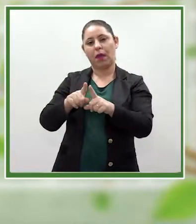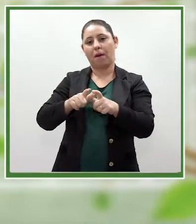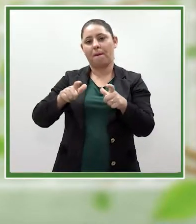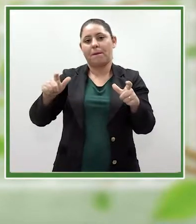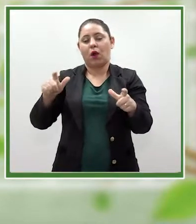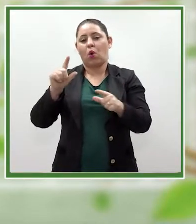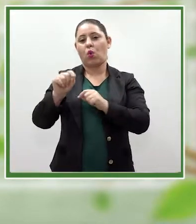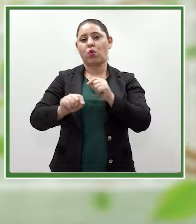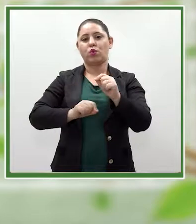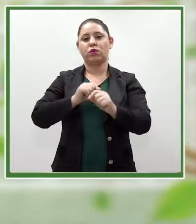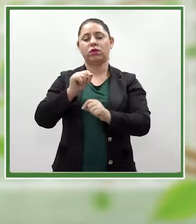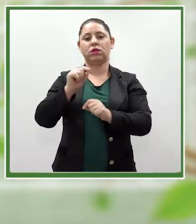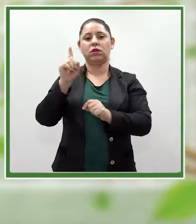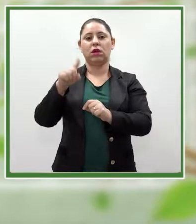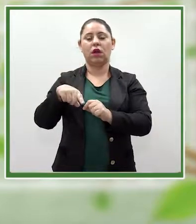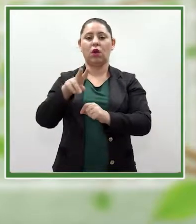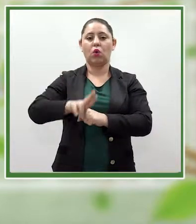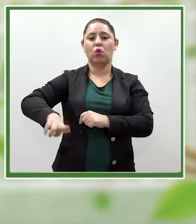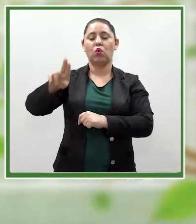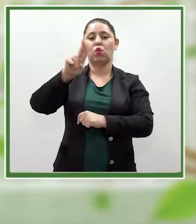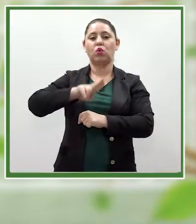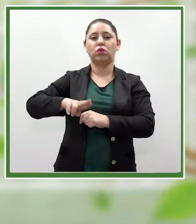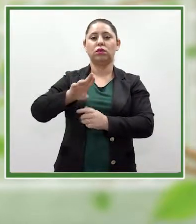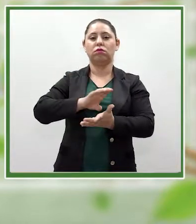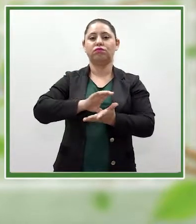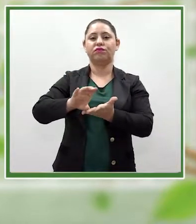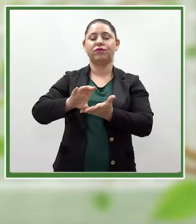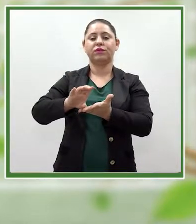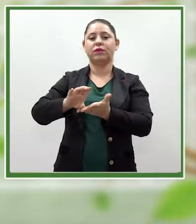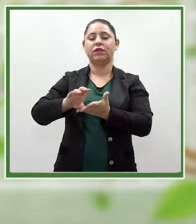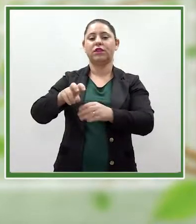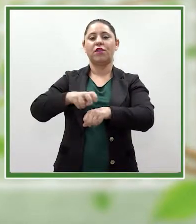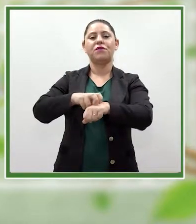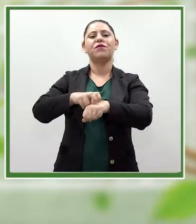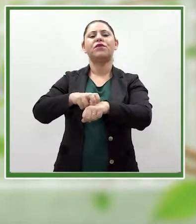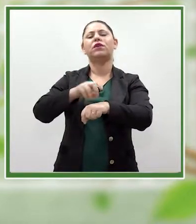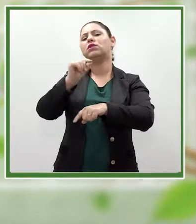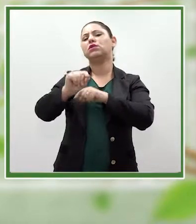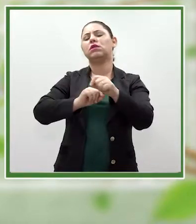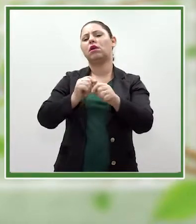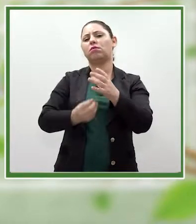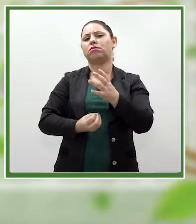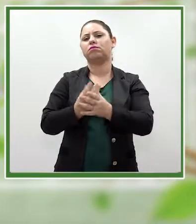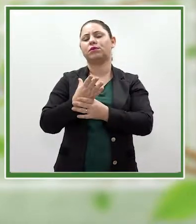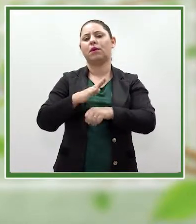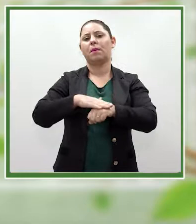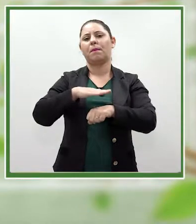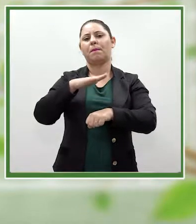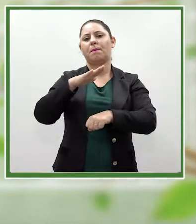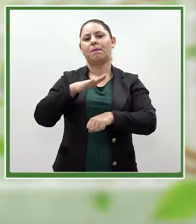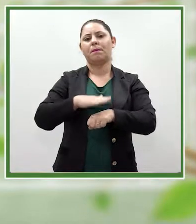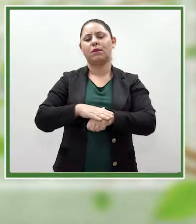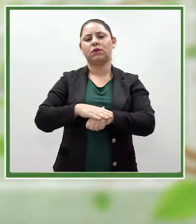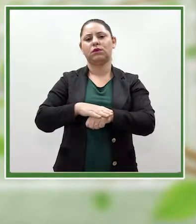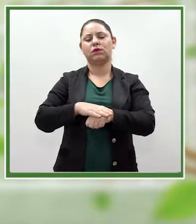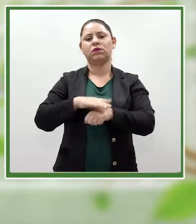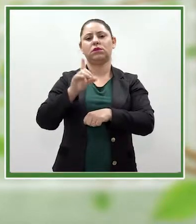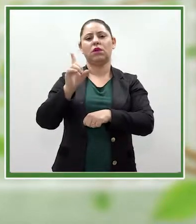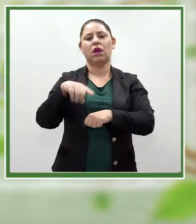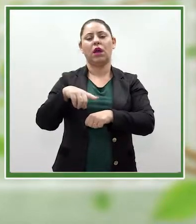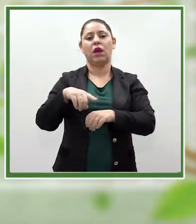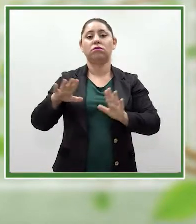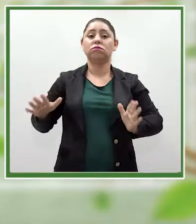agropecuária também tem esse maior potencial de uso de finanças verdes, né, que vem sendo cada